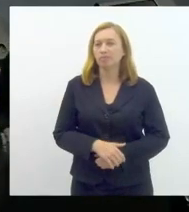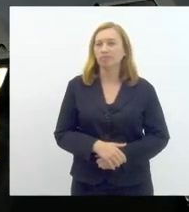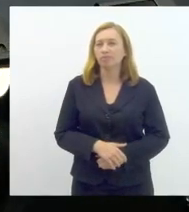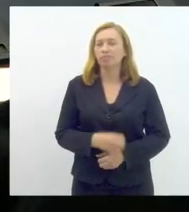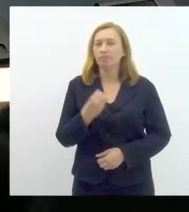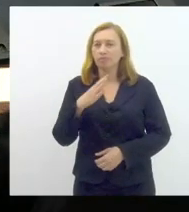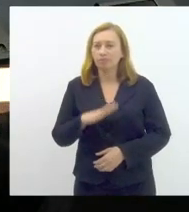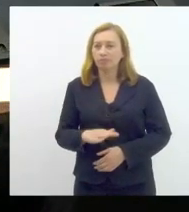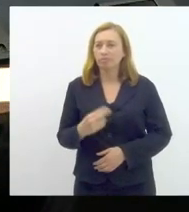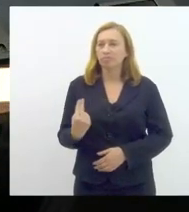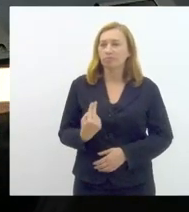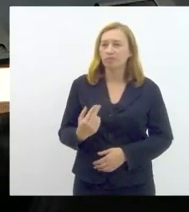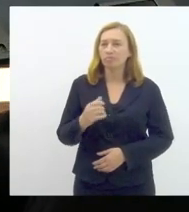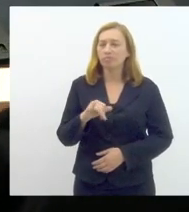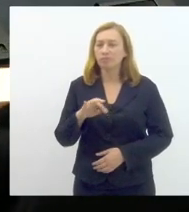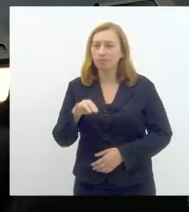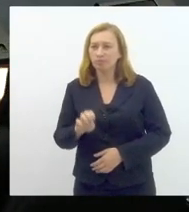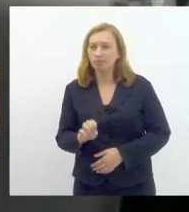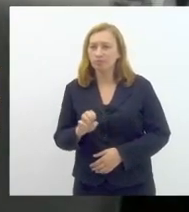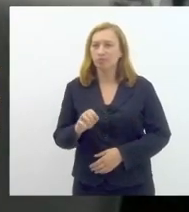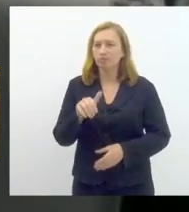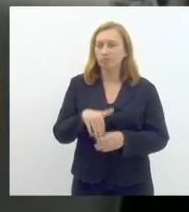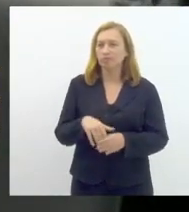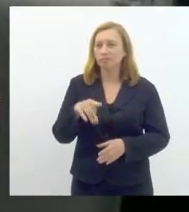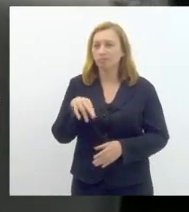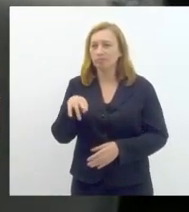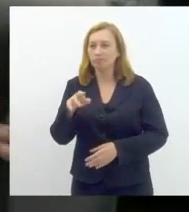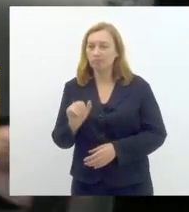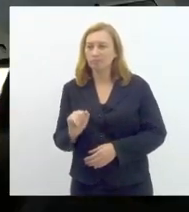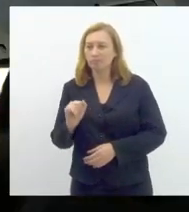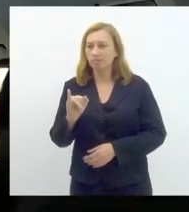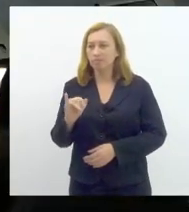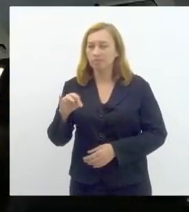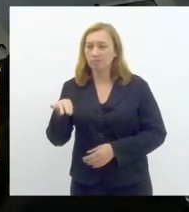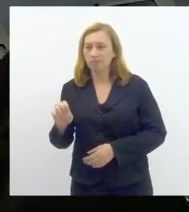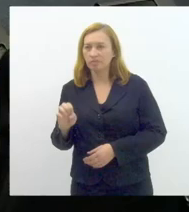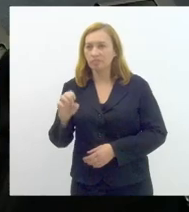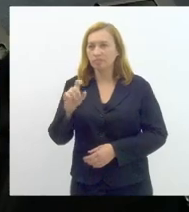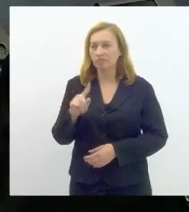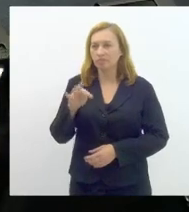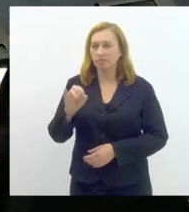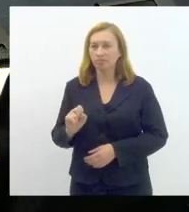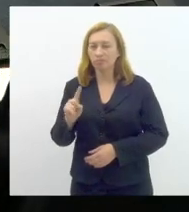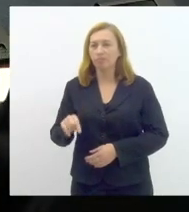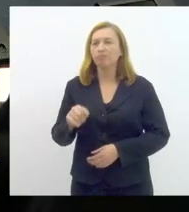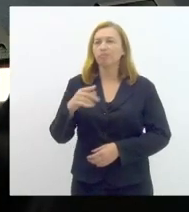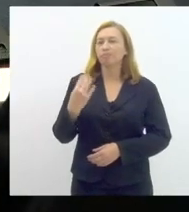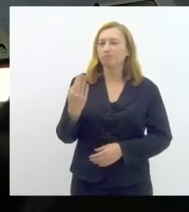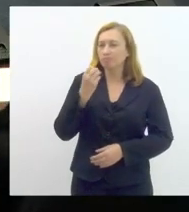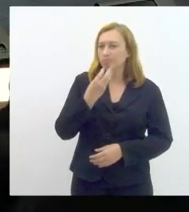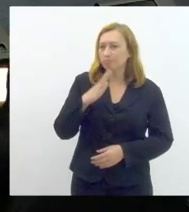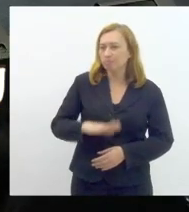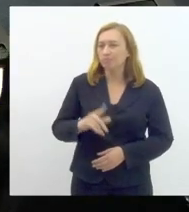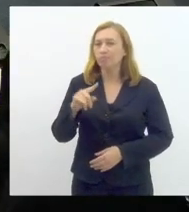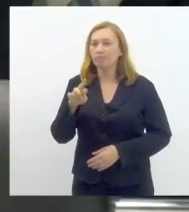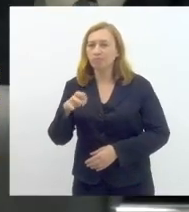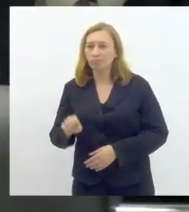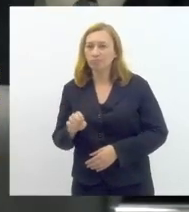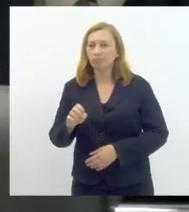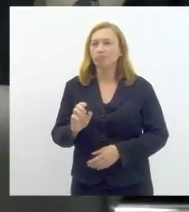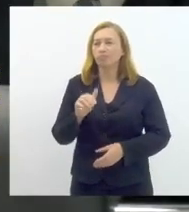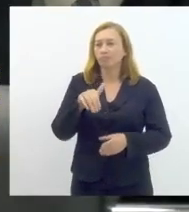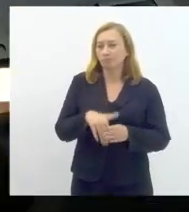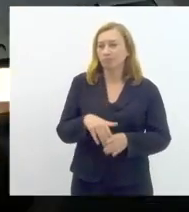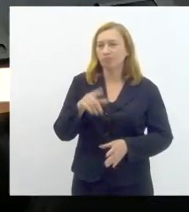Boa tarde, meu nome é Ingrid e vou votar na Maria Inês de Tanguá. Boa tarde, meu nome é Lohane Cristina e eu vou votar em Luan de